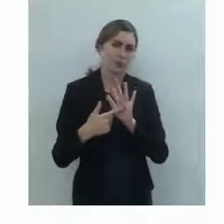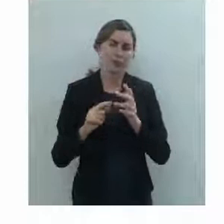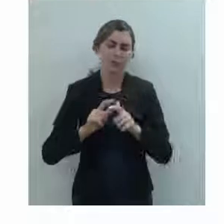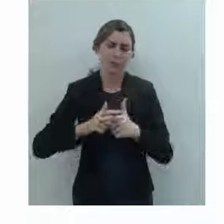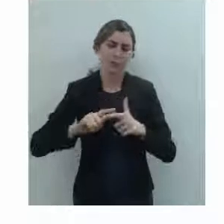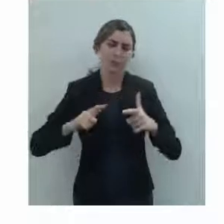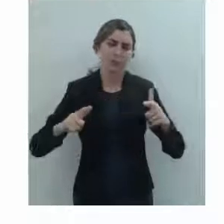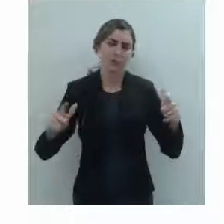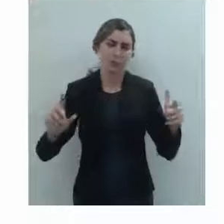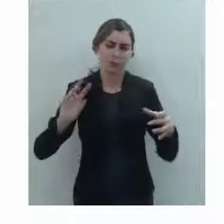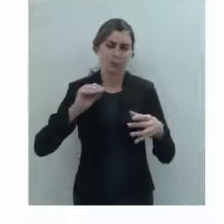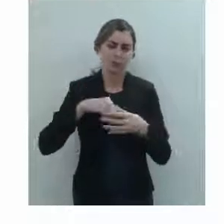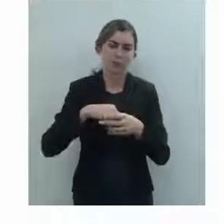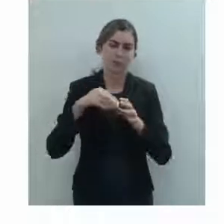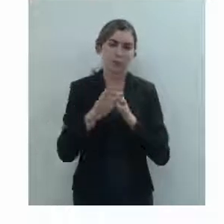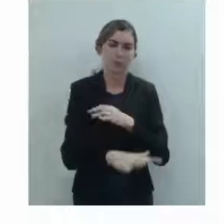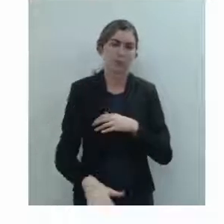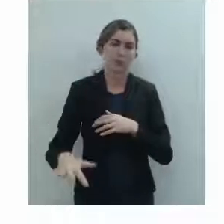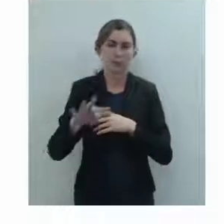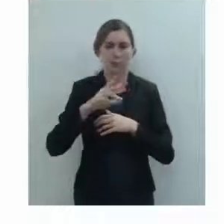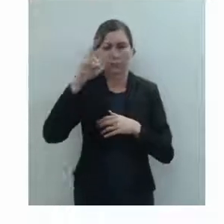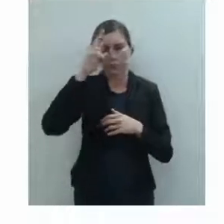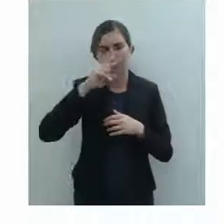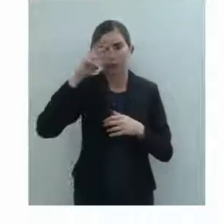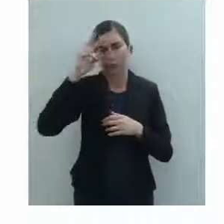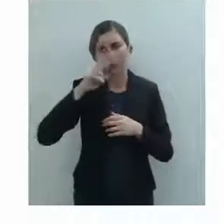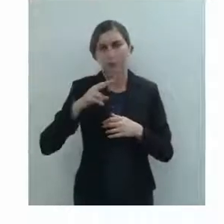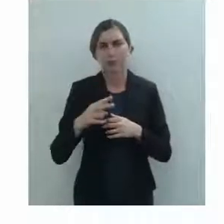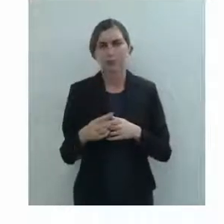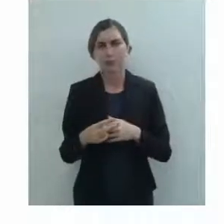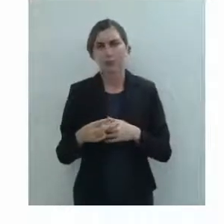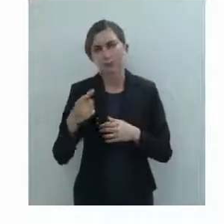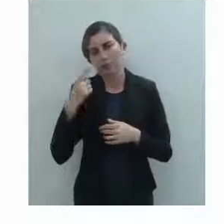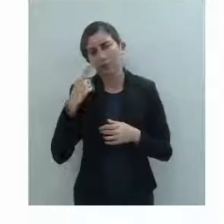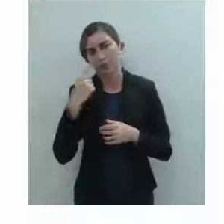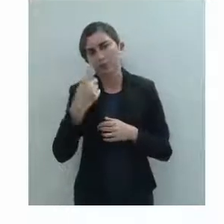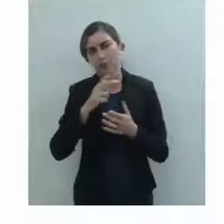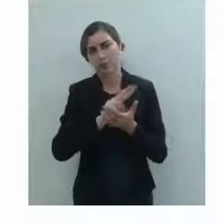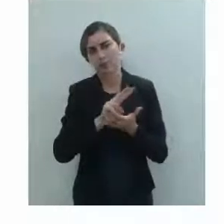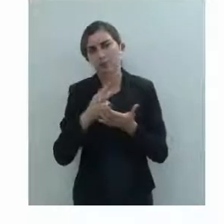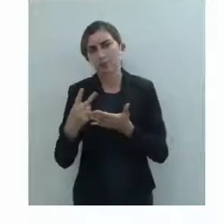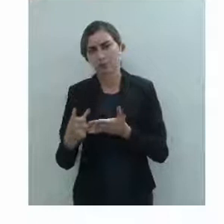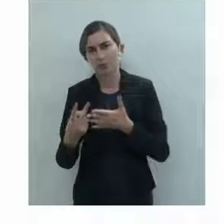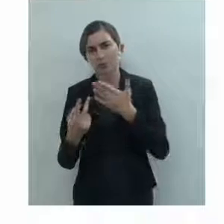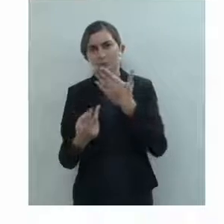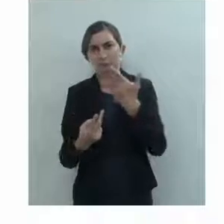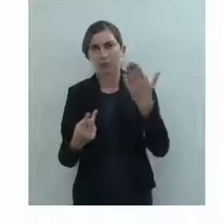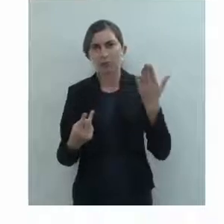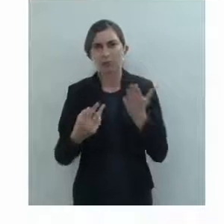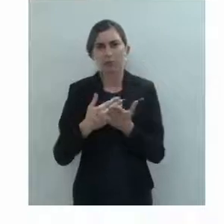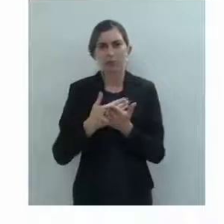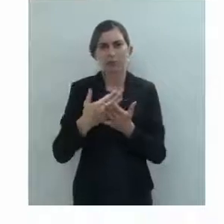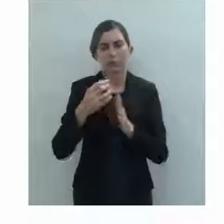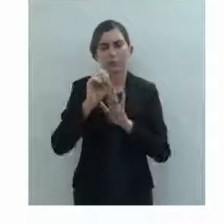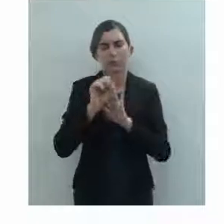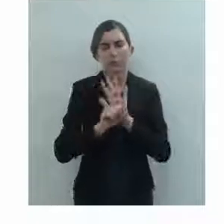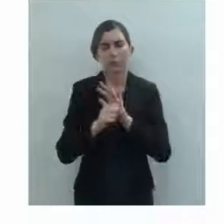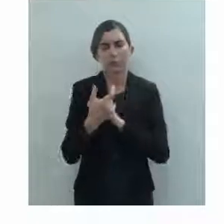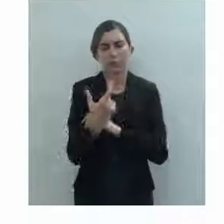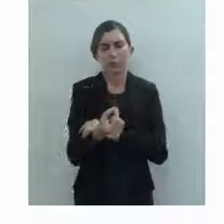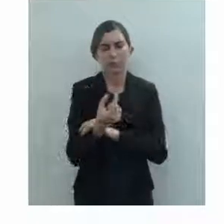mais cresce dentro do meio historiográfico e olha esse contexto comigo no início do século